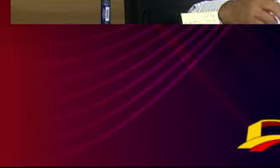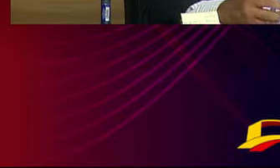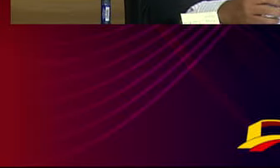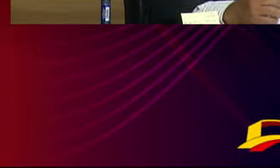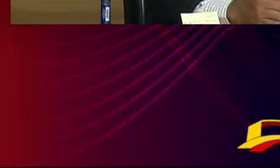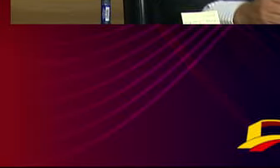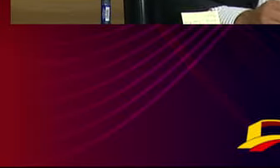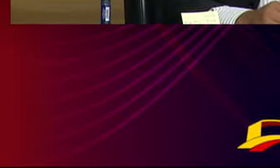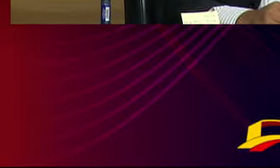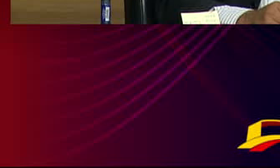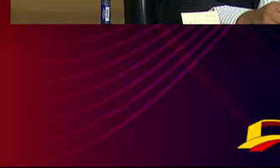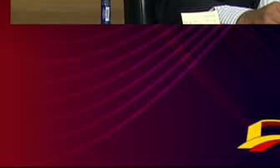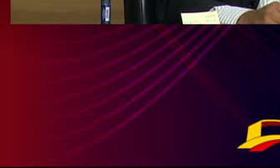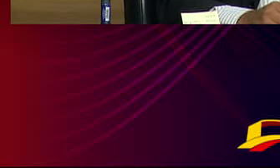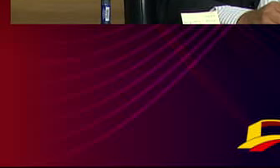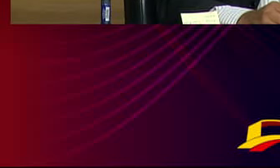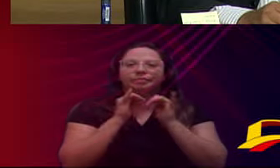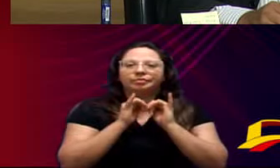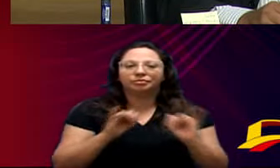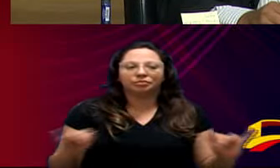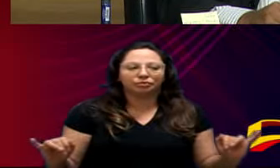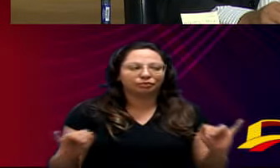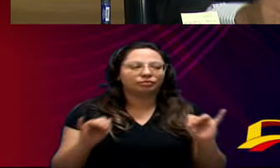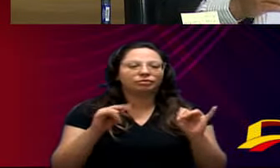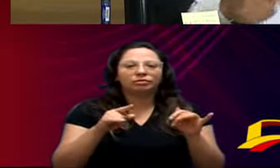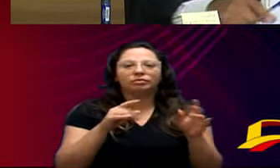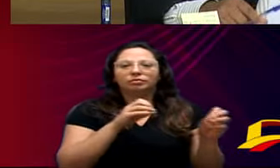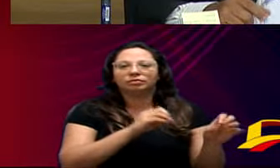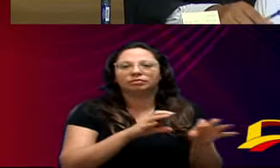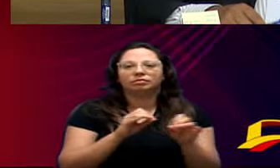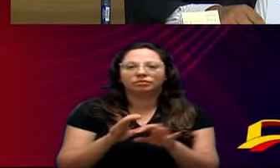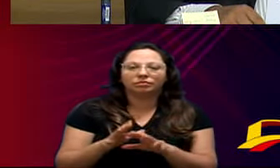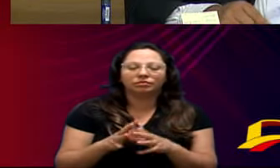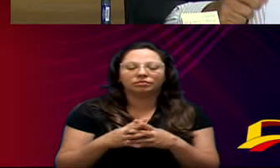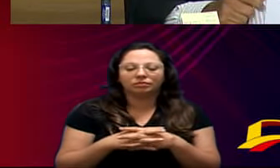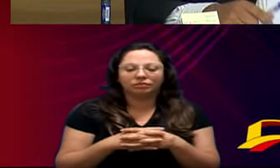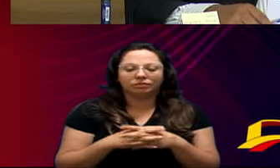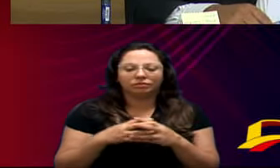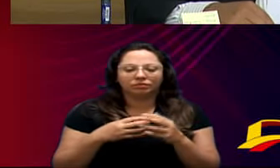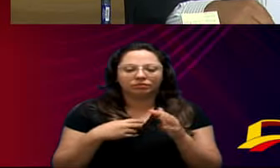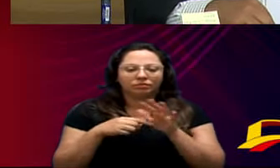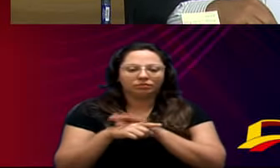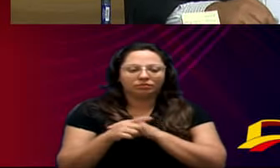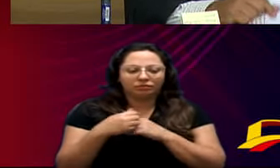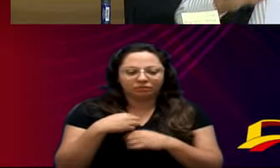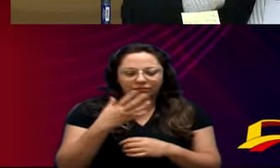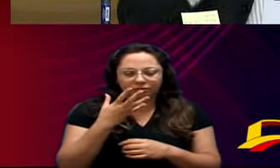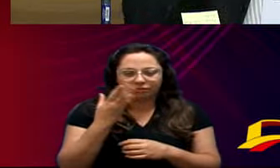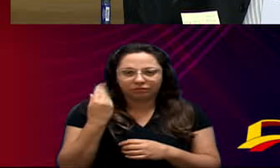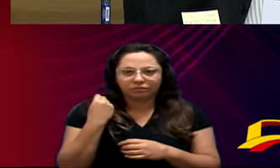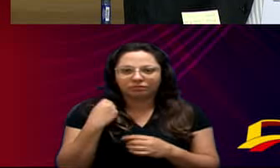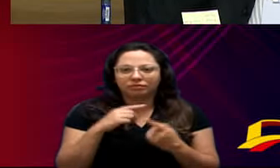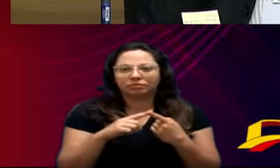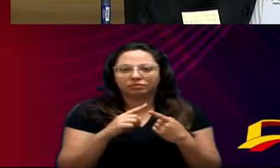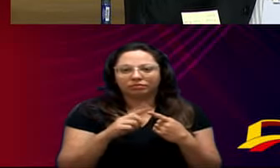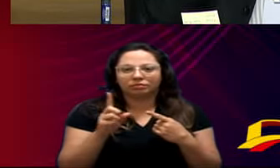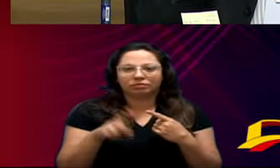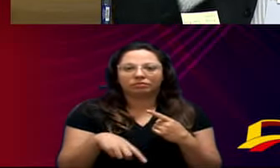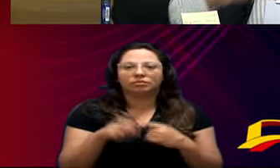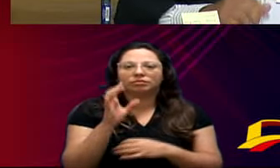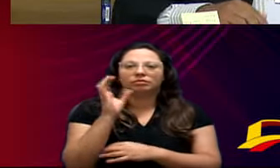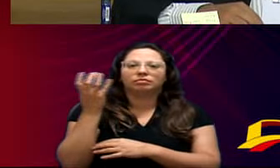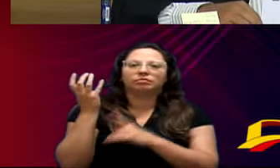mas eu não vejo campanhas educativas nesse sentido ia fazer outra pergunta eu acabei esquecendo mas acho que seria essa primeiro das podas de